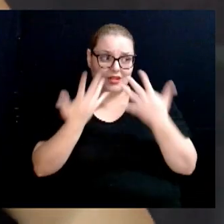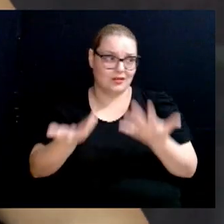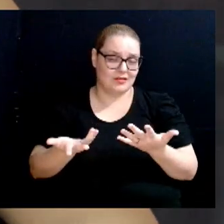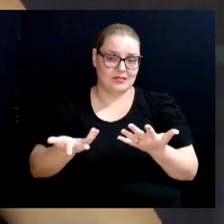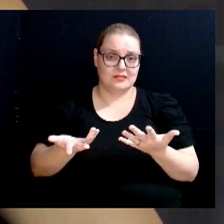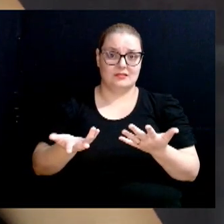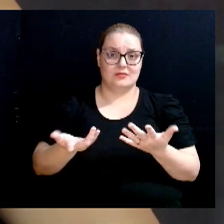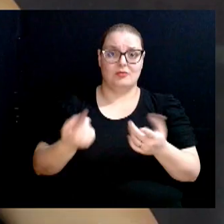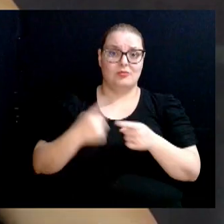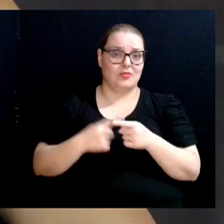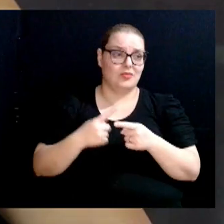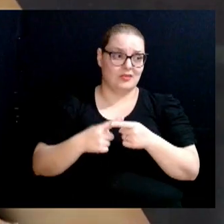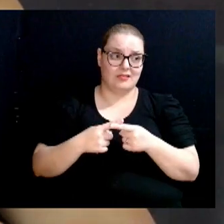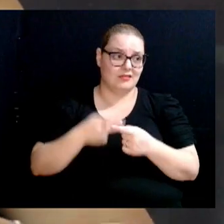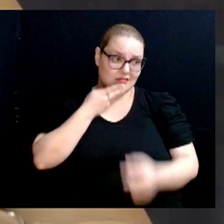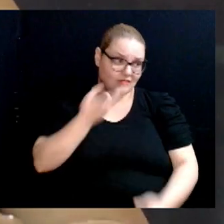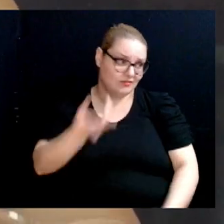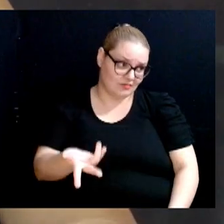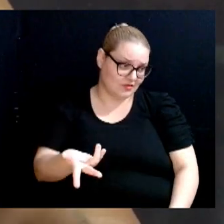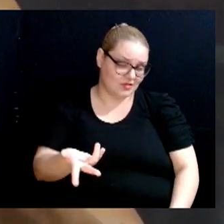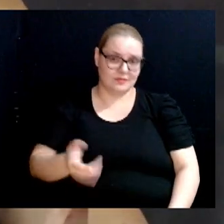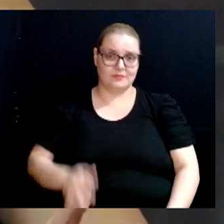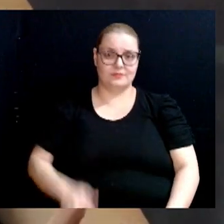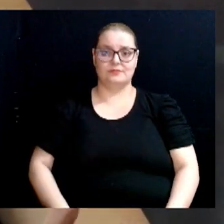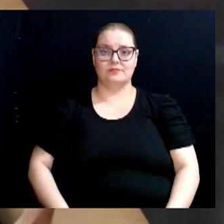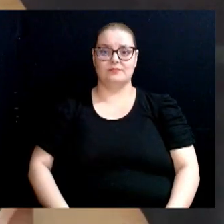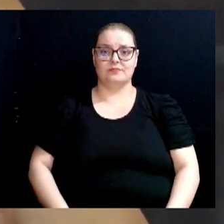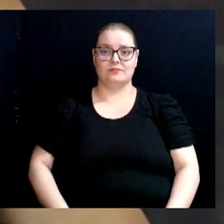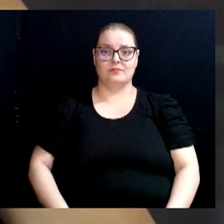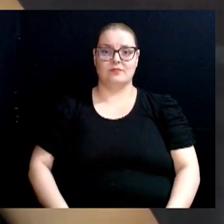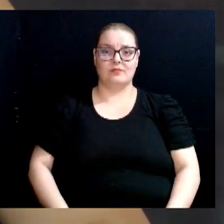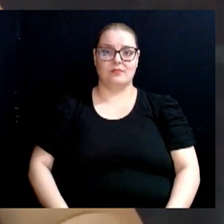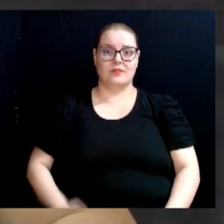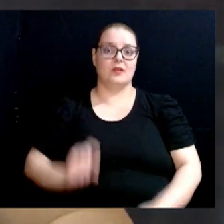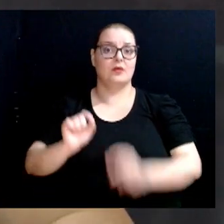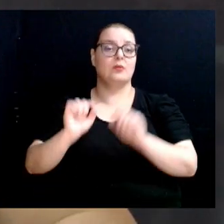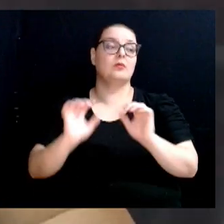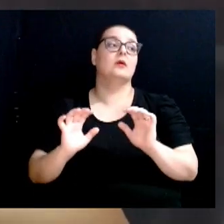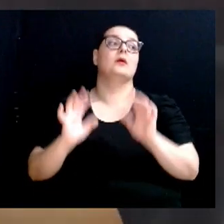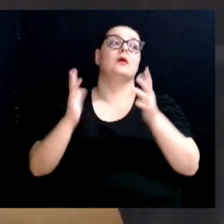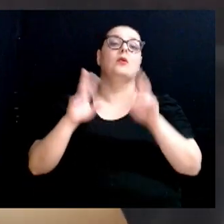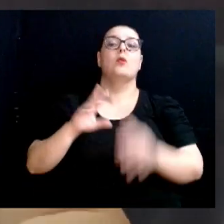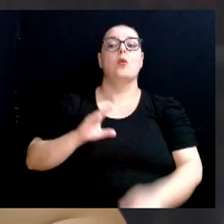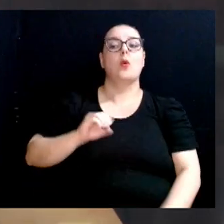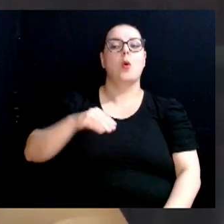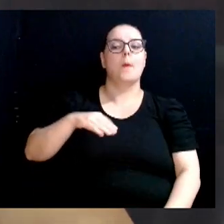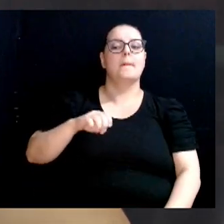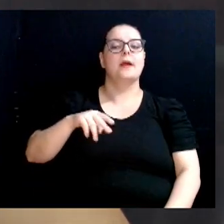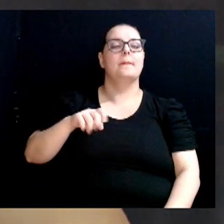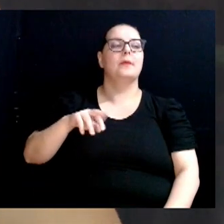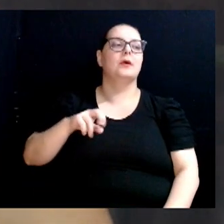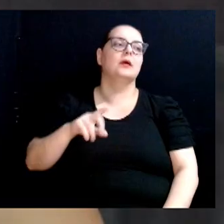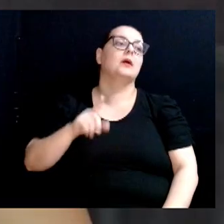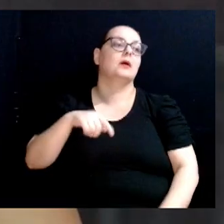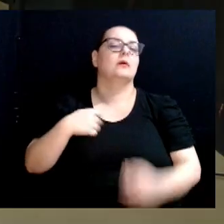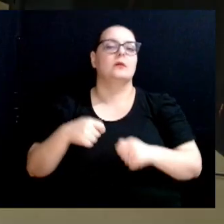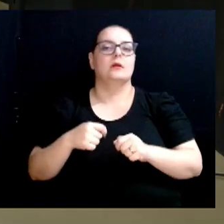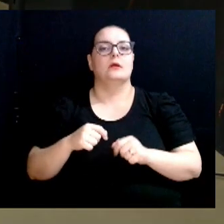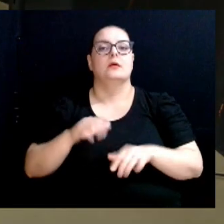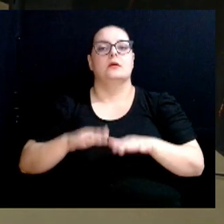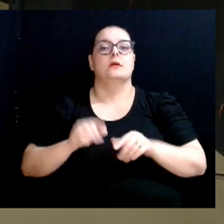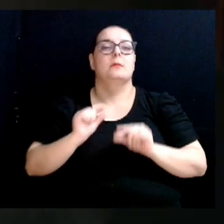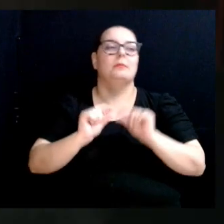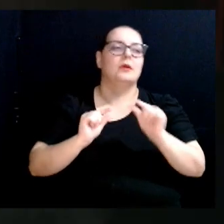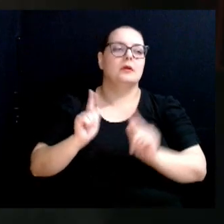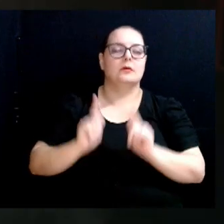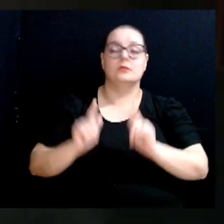vou dizer? Assim, o que é comemorar, né? E que é necessário e que às vezes é os pequenos gestos. Sim. Vamos